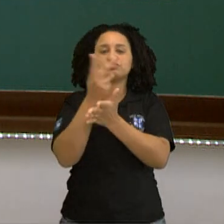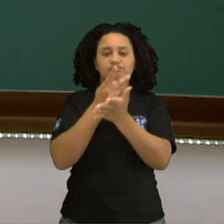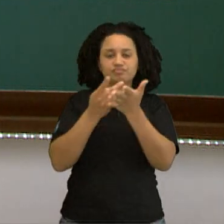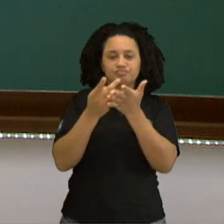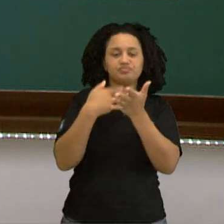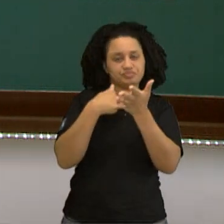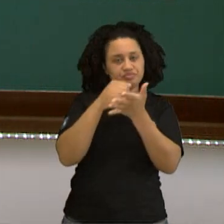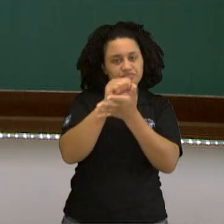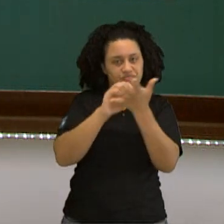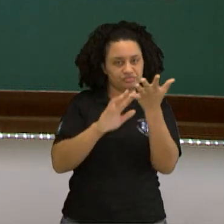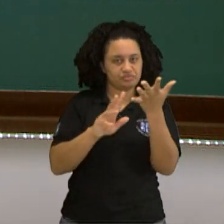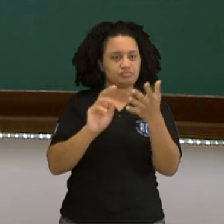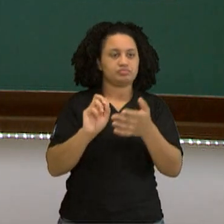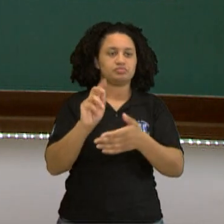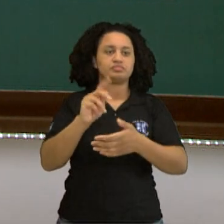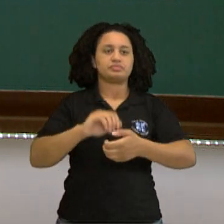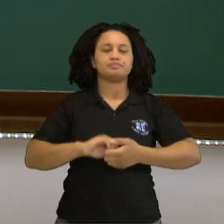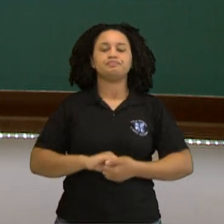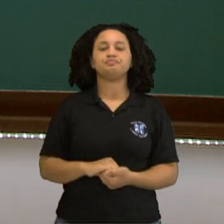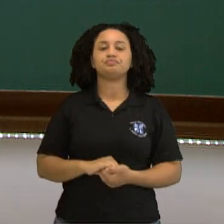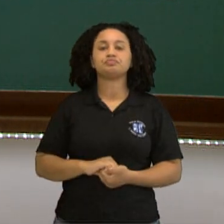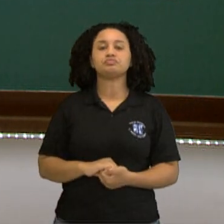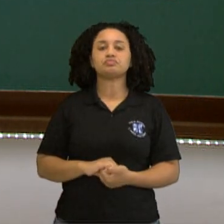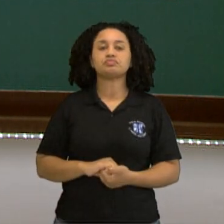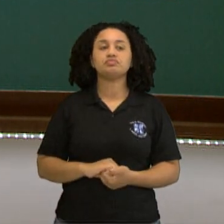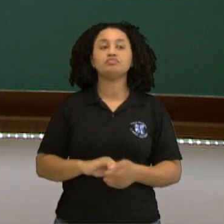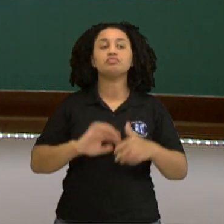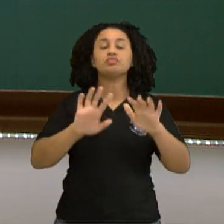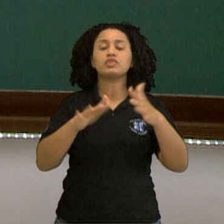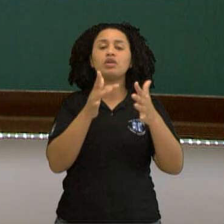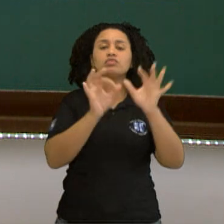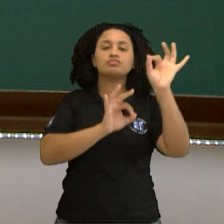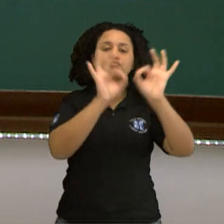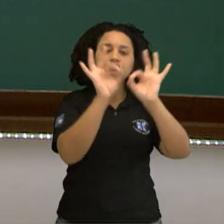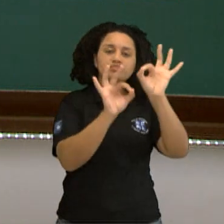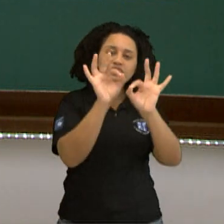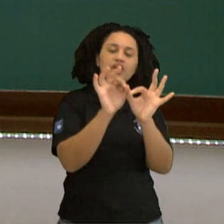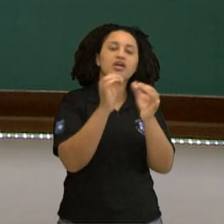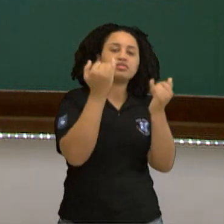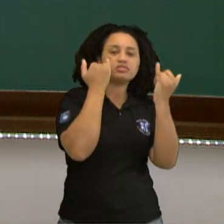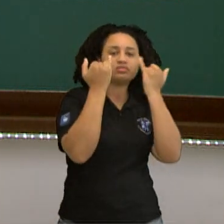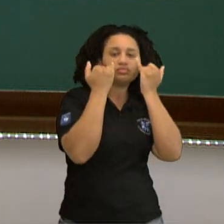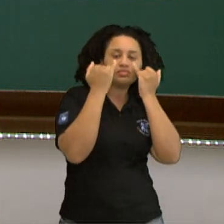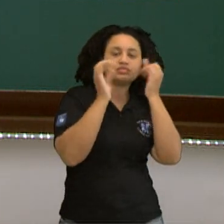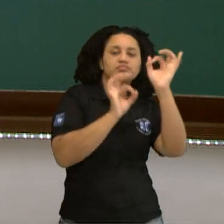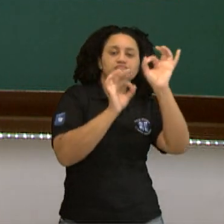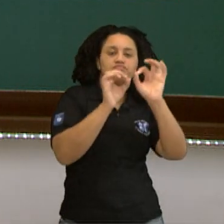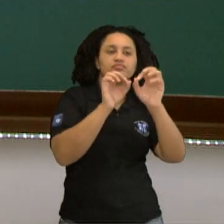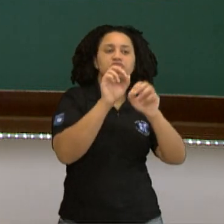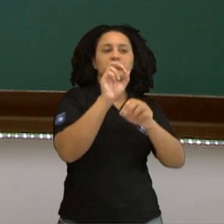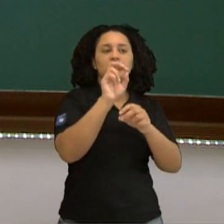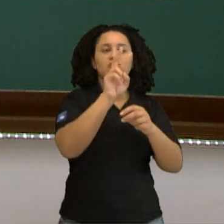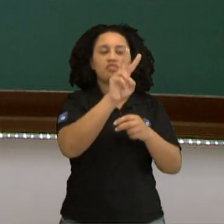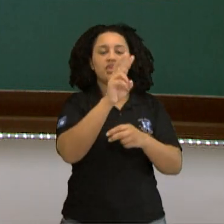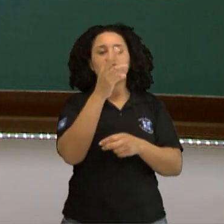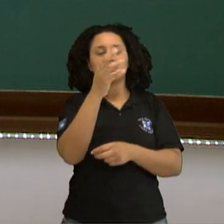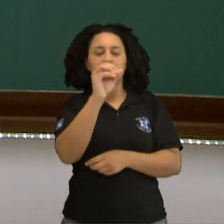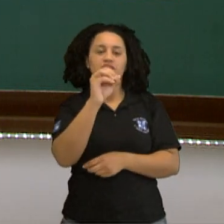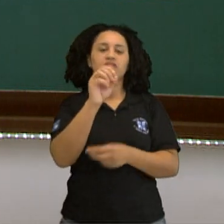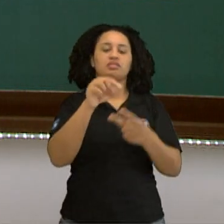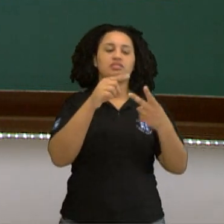exercício, ok? Beleza, feito isso, tirando as informações, ou seja, V igual a 30 metros por